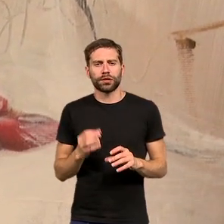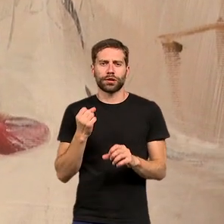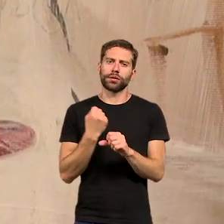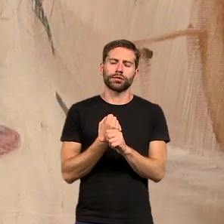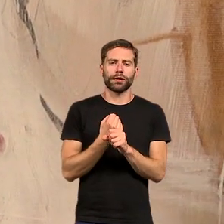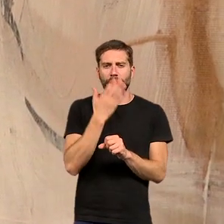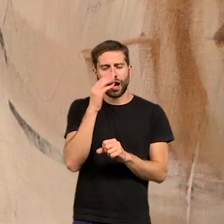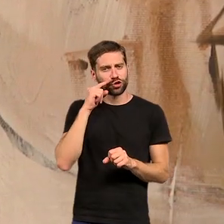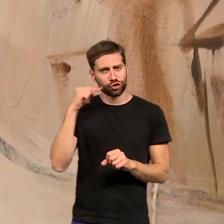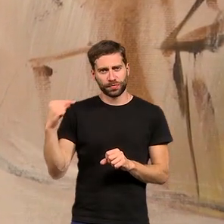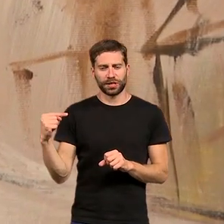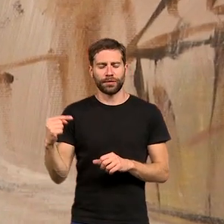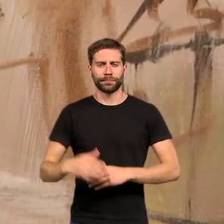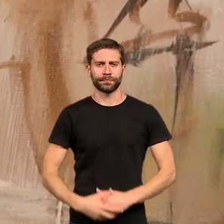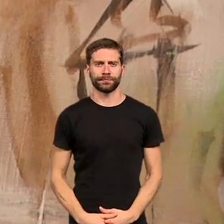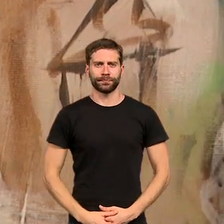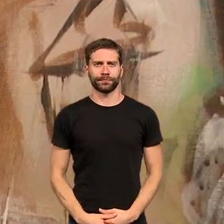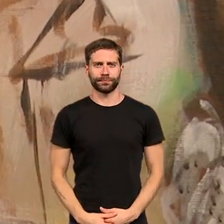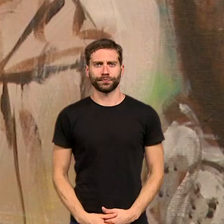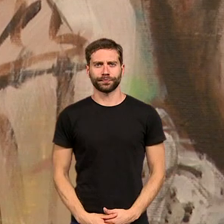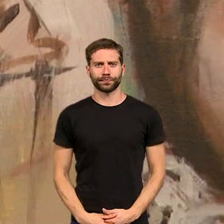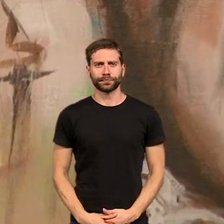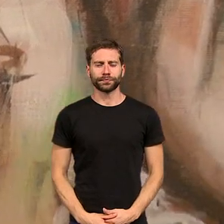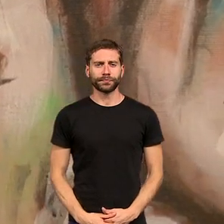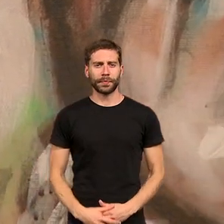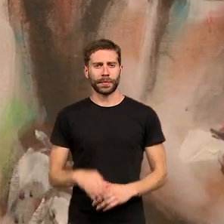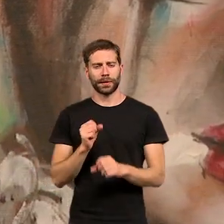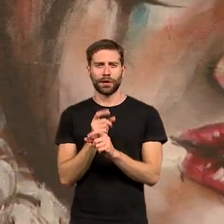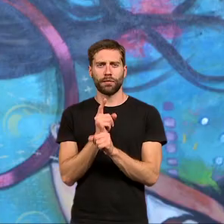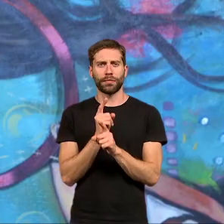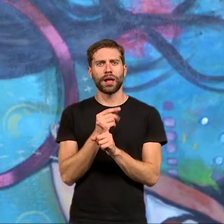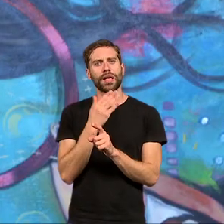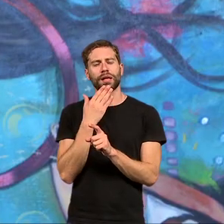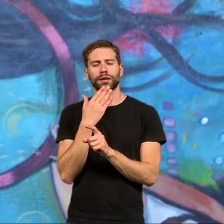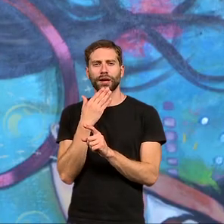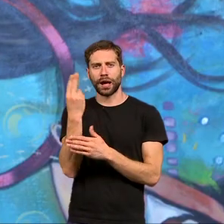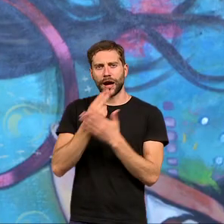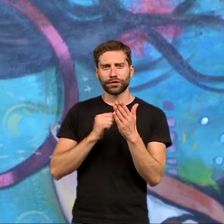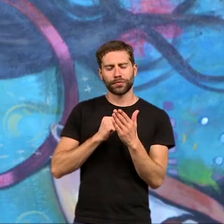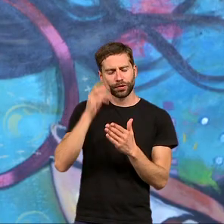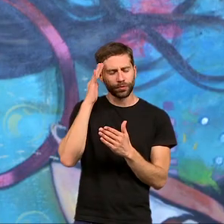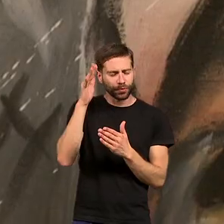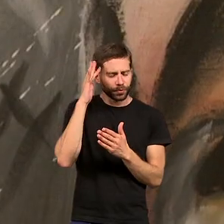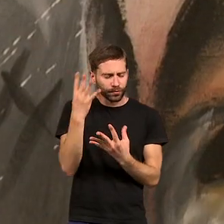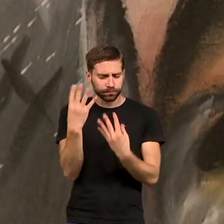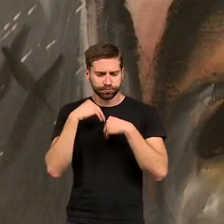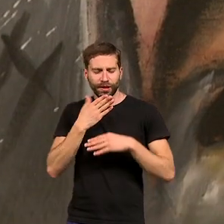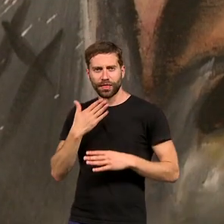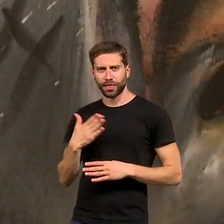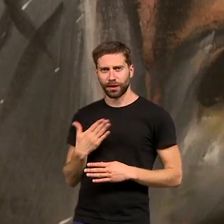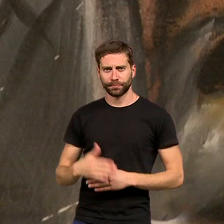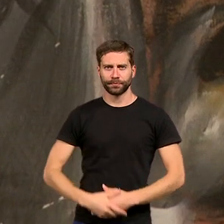muito especiais e que me fazem, enfim, inspirar para a minha arte também.